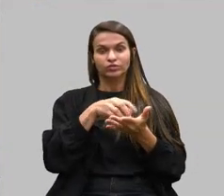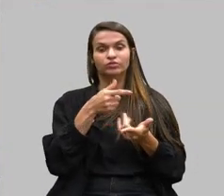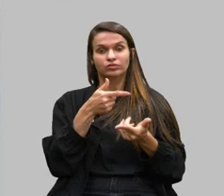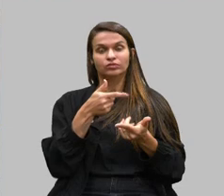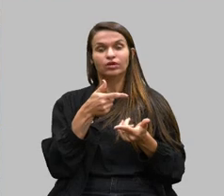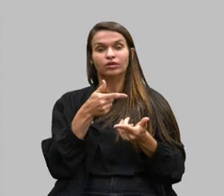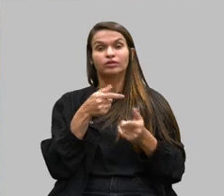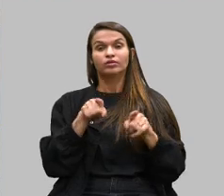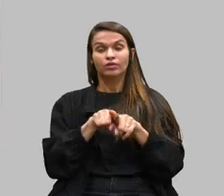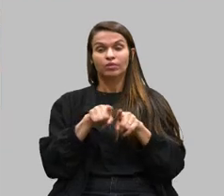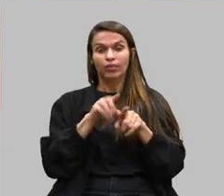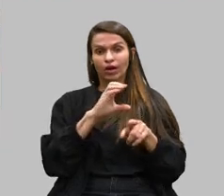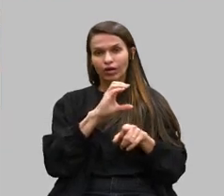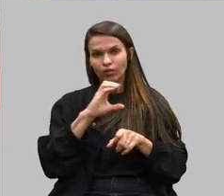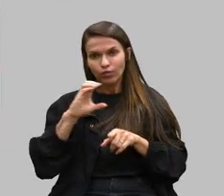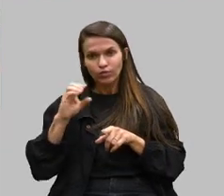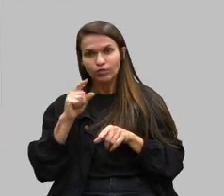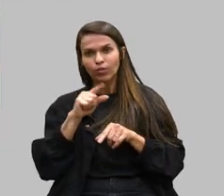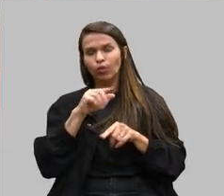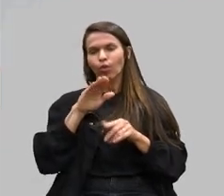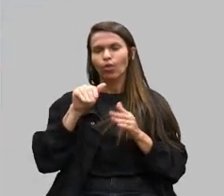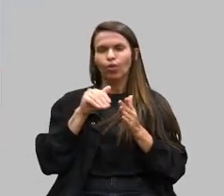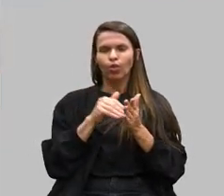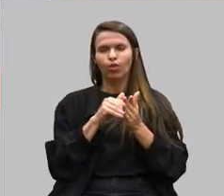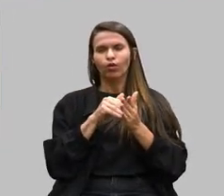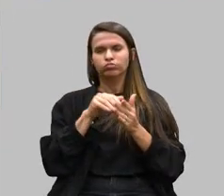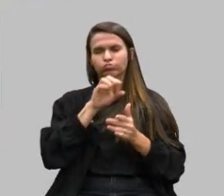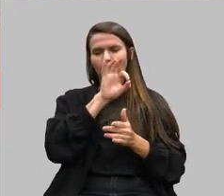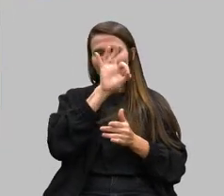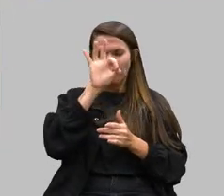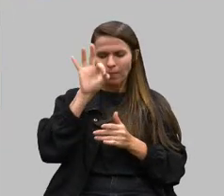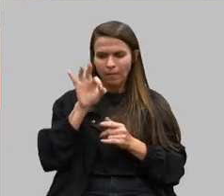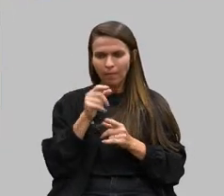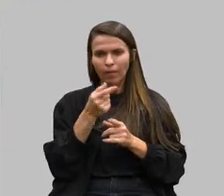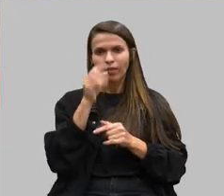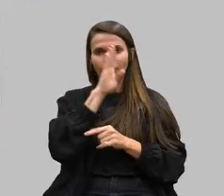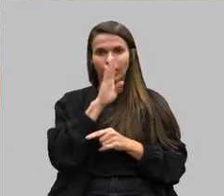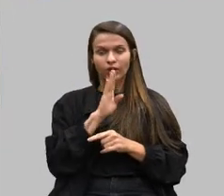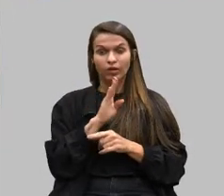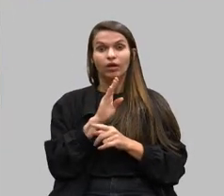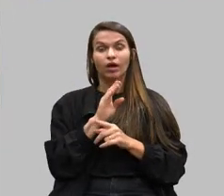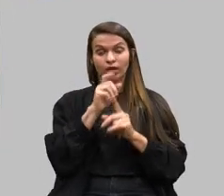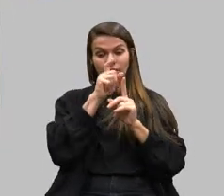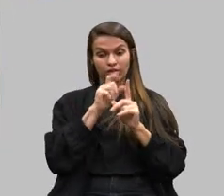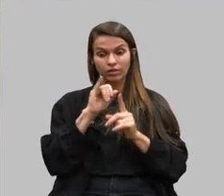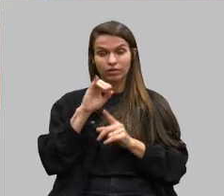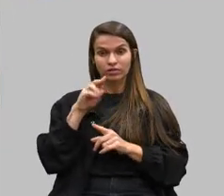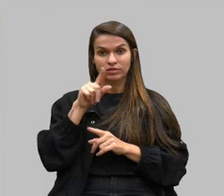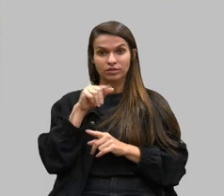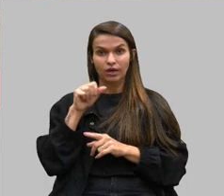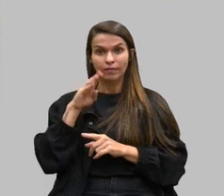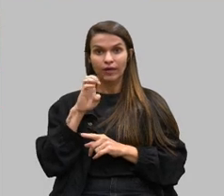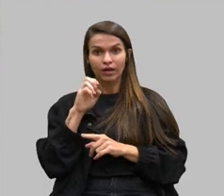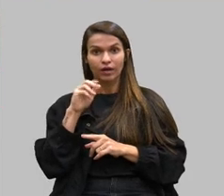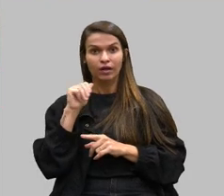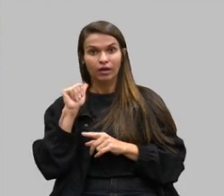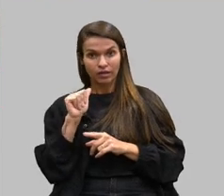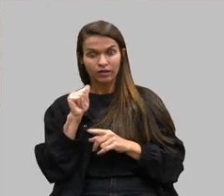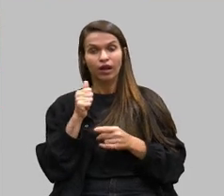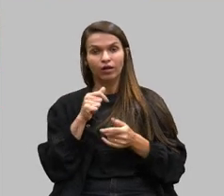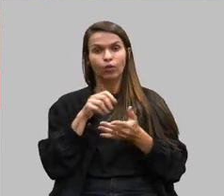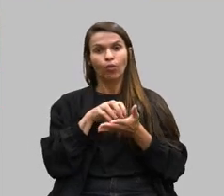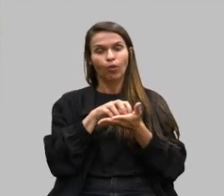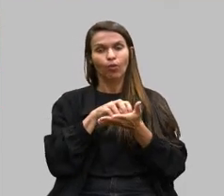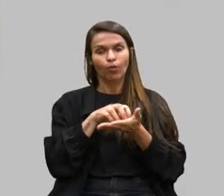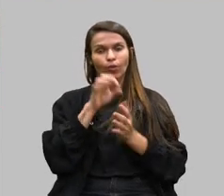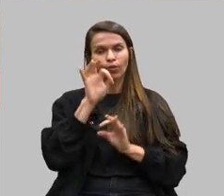coordena toda a infraestrutura em todo o Brasil eh a Dra Isabel está aqui coordena a questão do transporte em Minas e